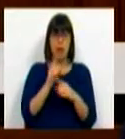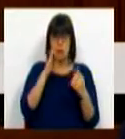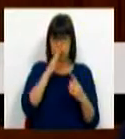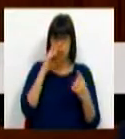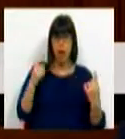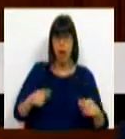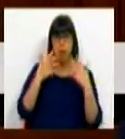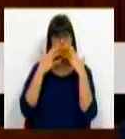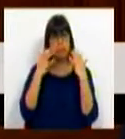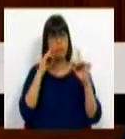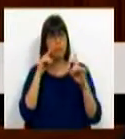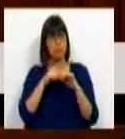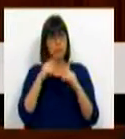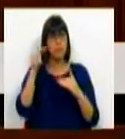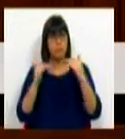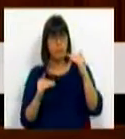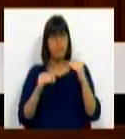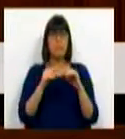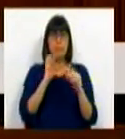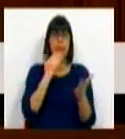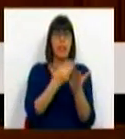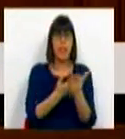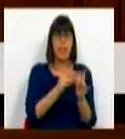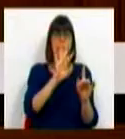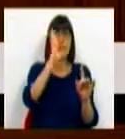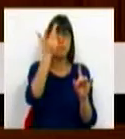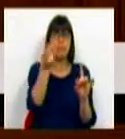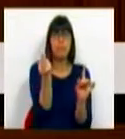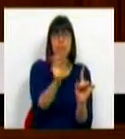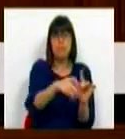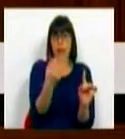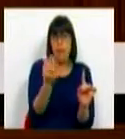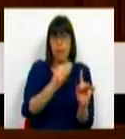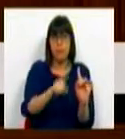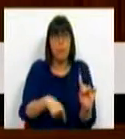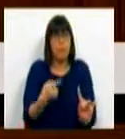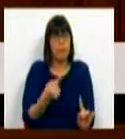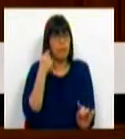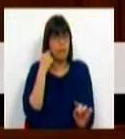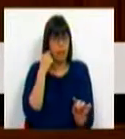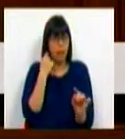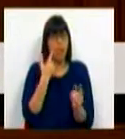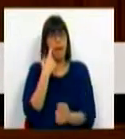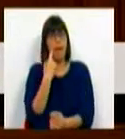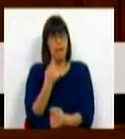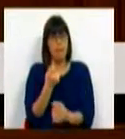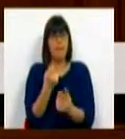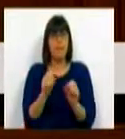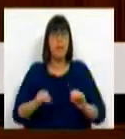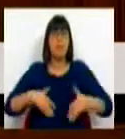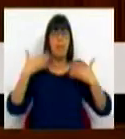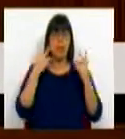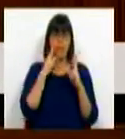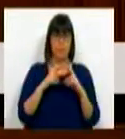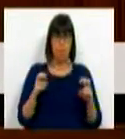exista uma evidência objetiva de imparidade que resulte de um evento que tenha ocorrido após o reconhecimento inicial.